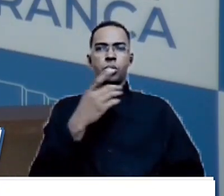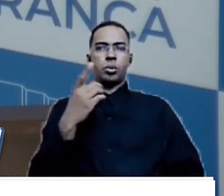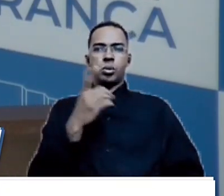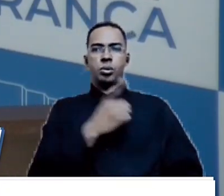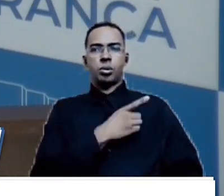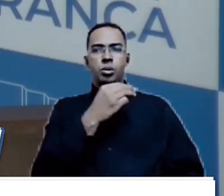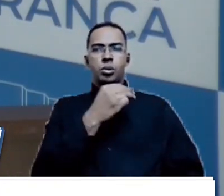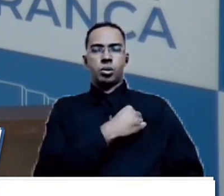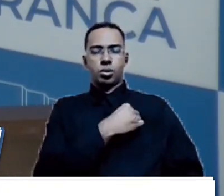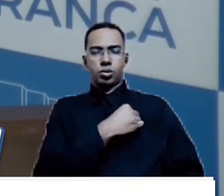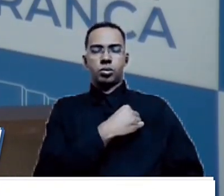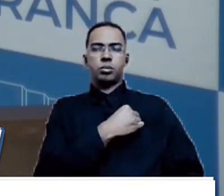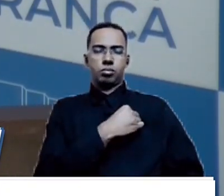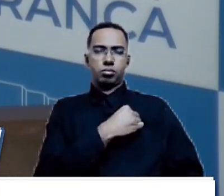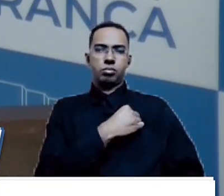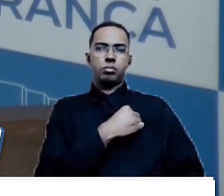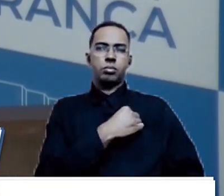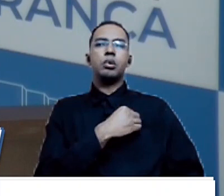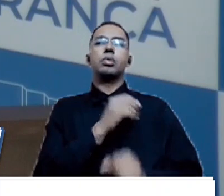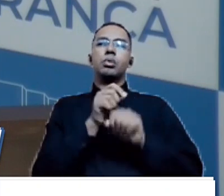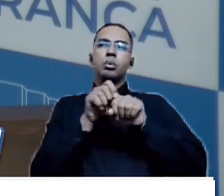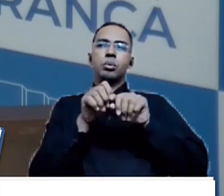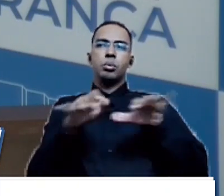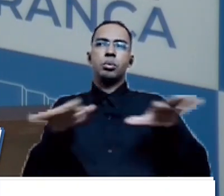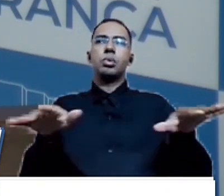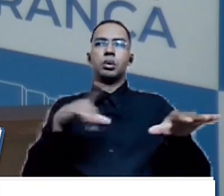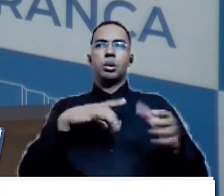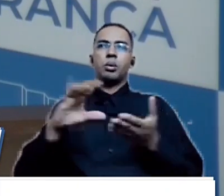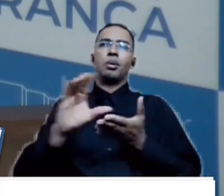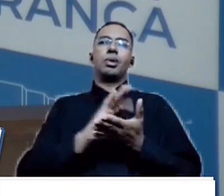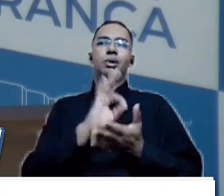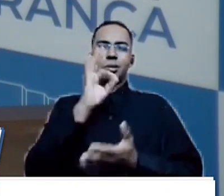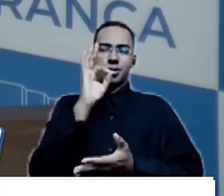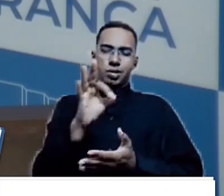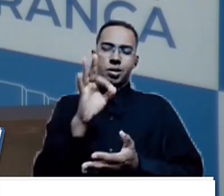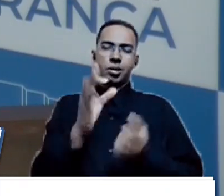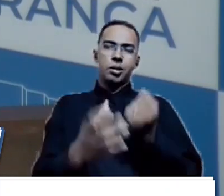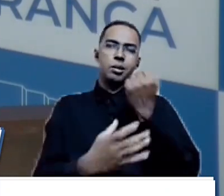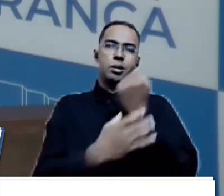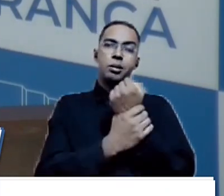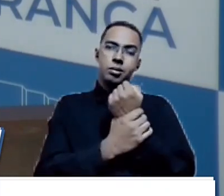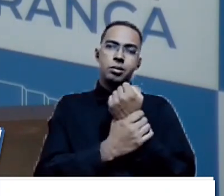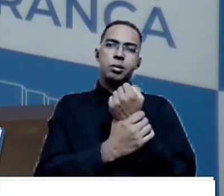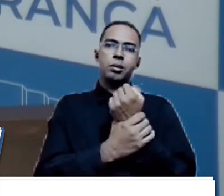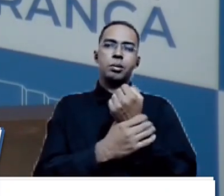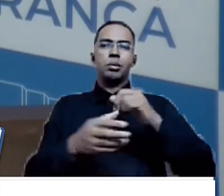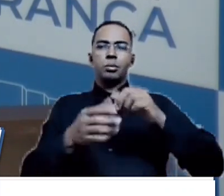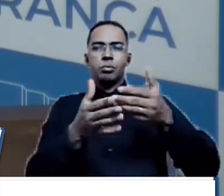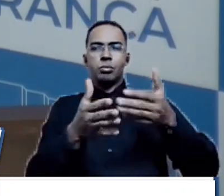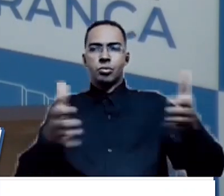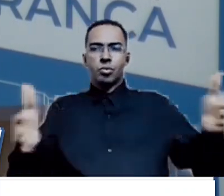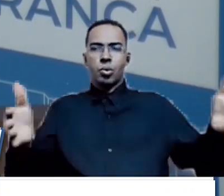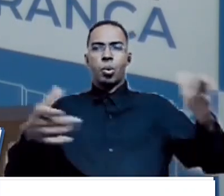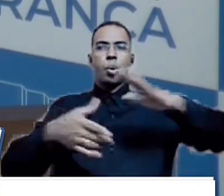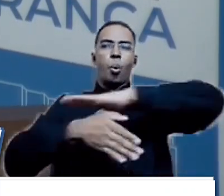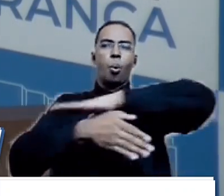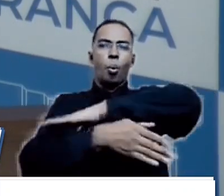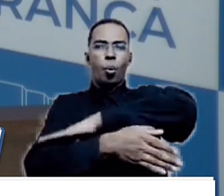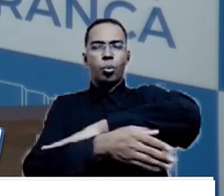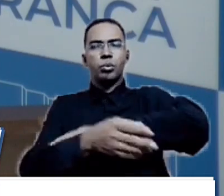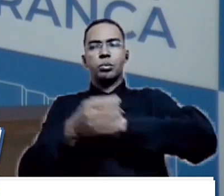coisa fluiu e teve o recurso ciente canalização de códigos quero citar o